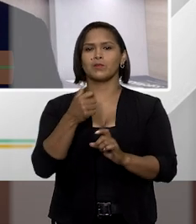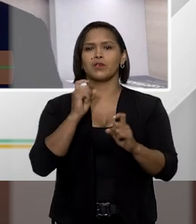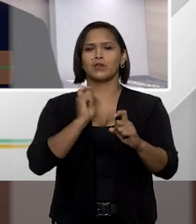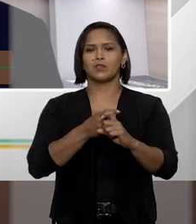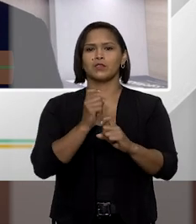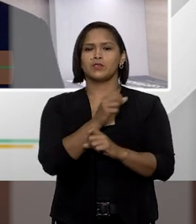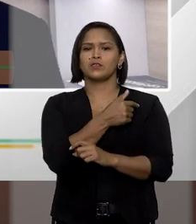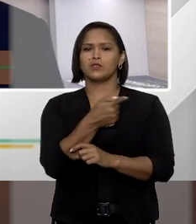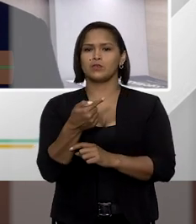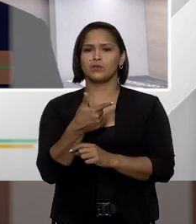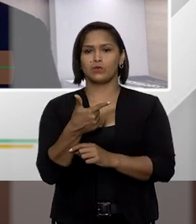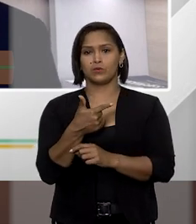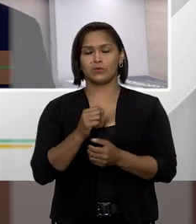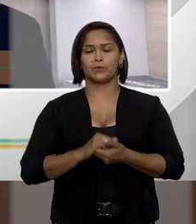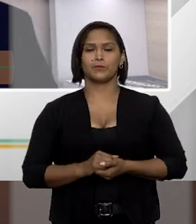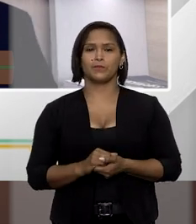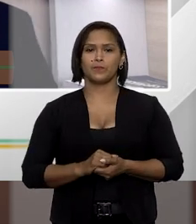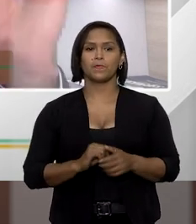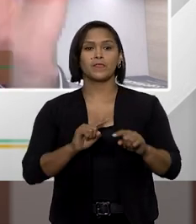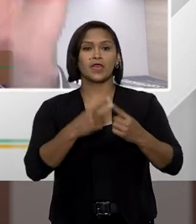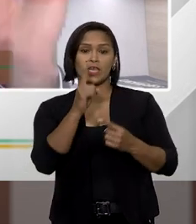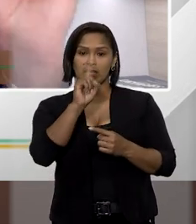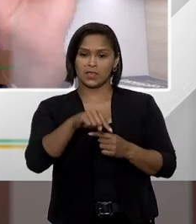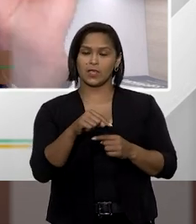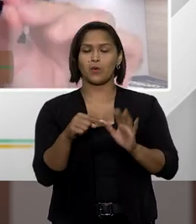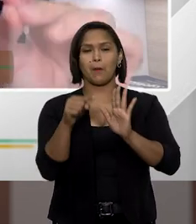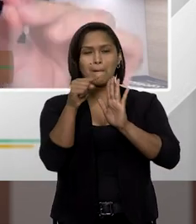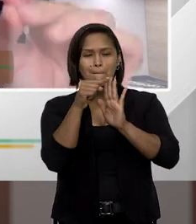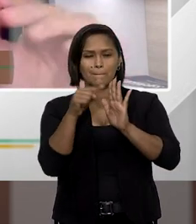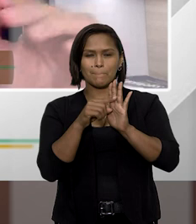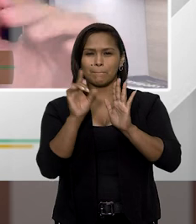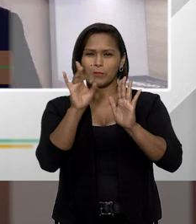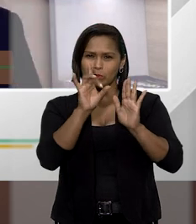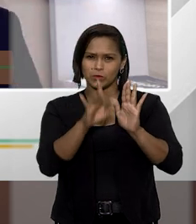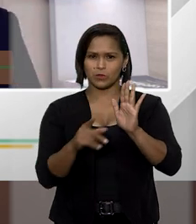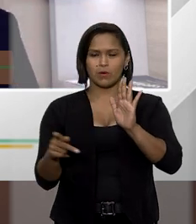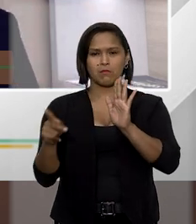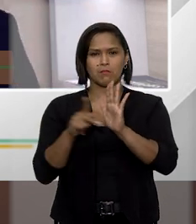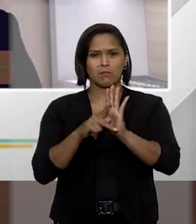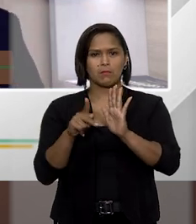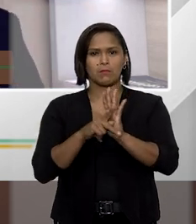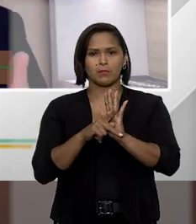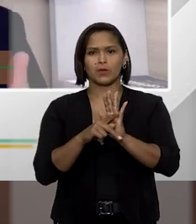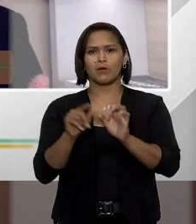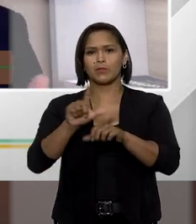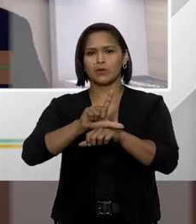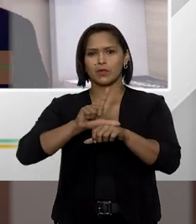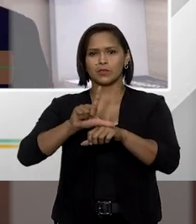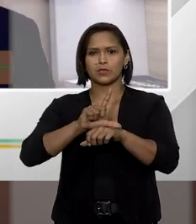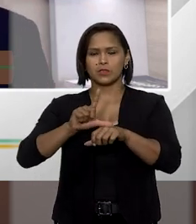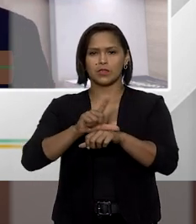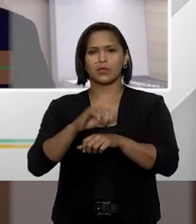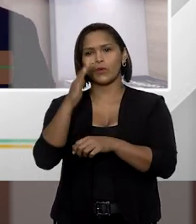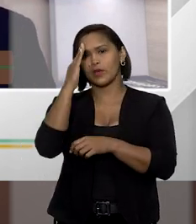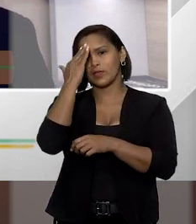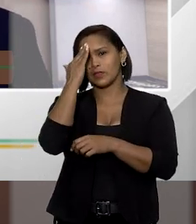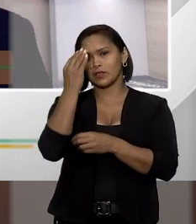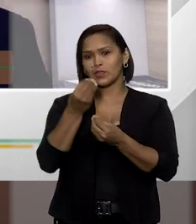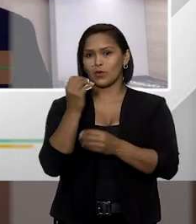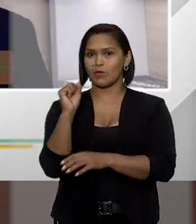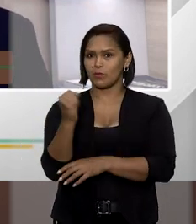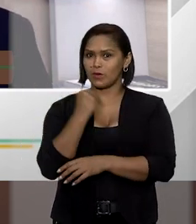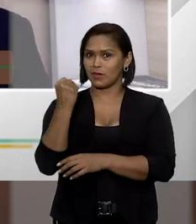1º, inciso 2º. Então, é um caso pontual, é um caso que o próprio legislador entendeu